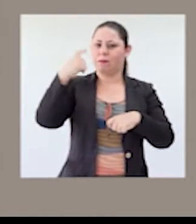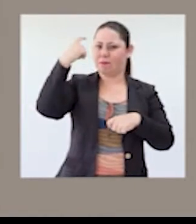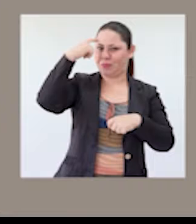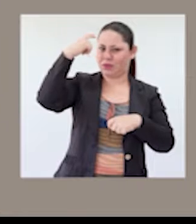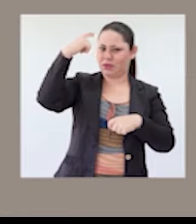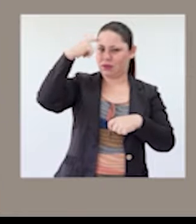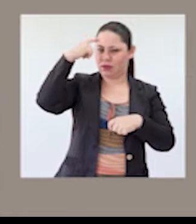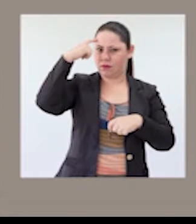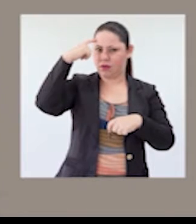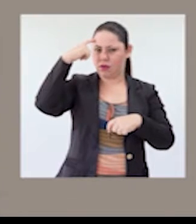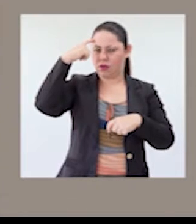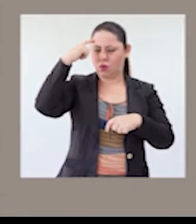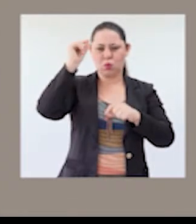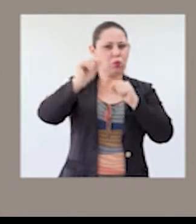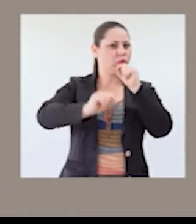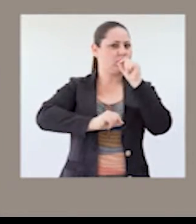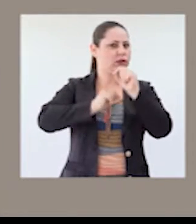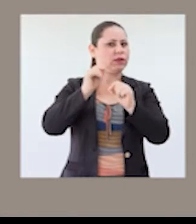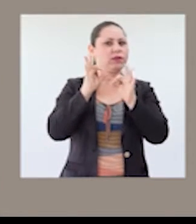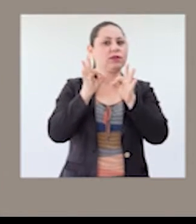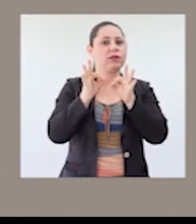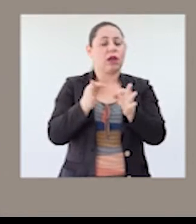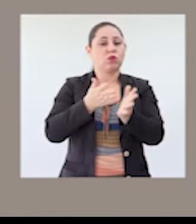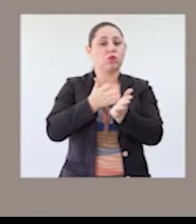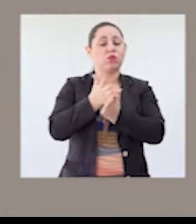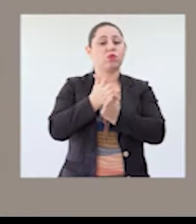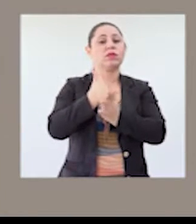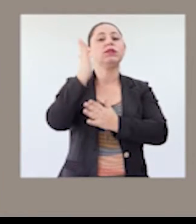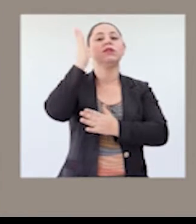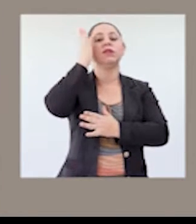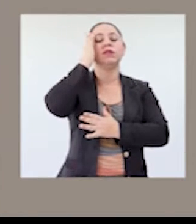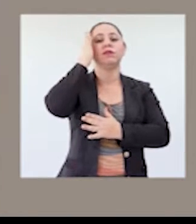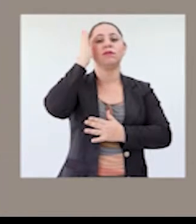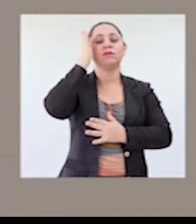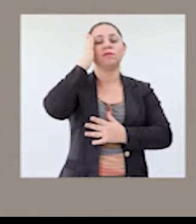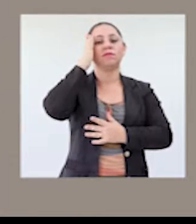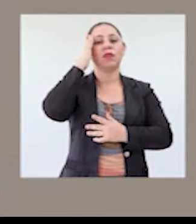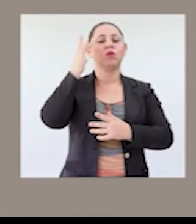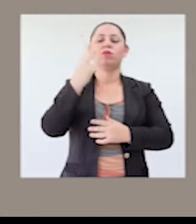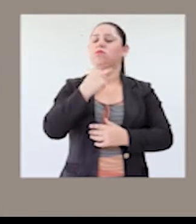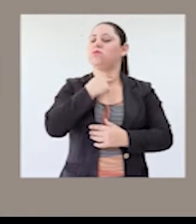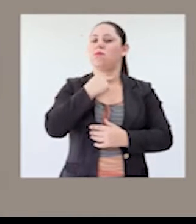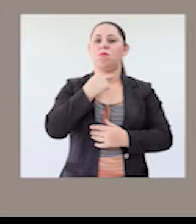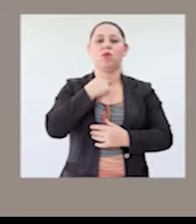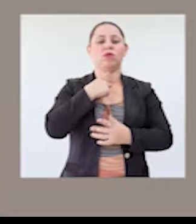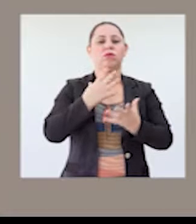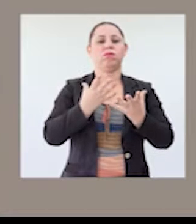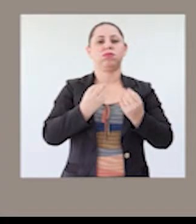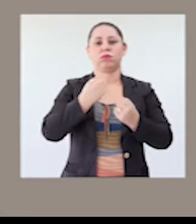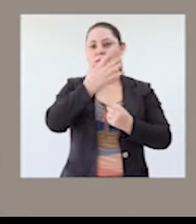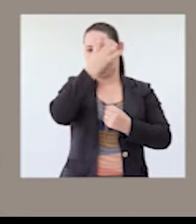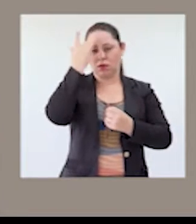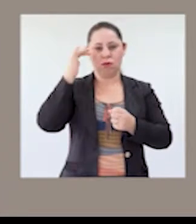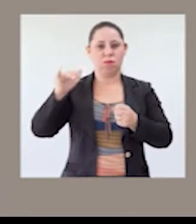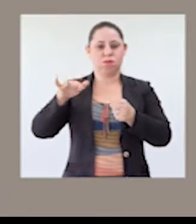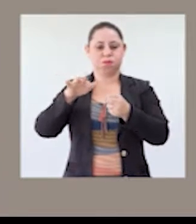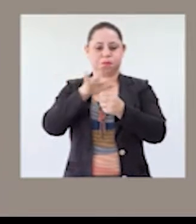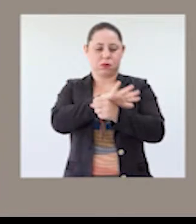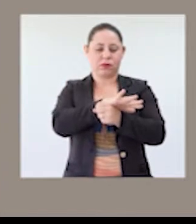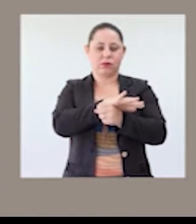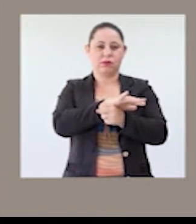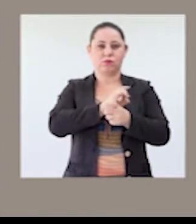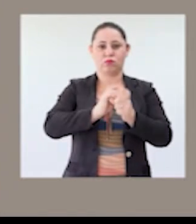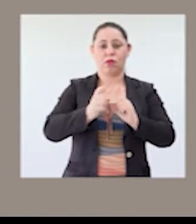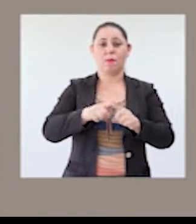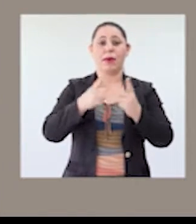usar de bom senso, vai ter que usar de razoabilidade e saber que não pode haver tumulto, ele pode